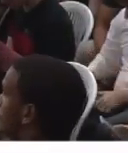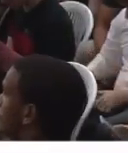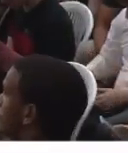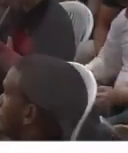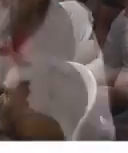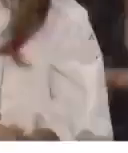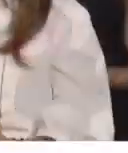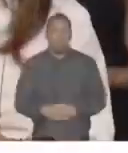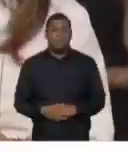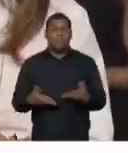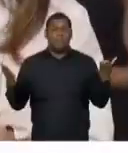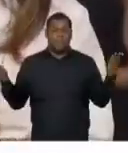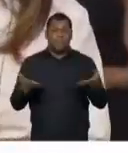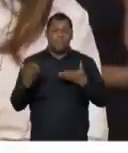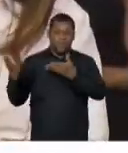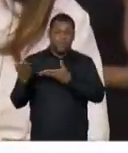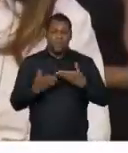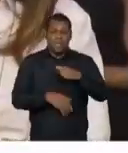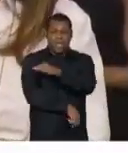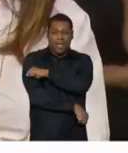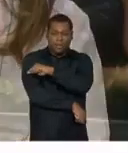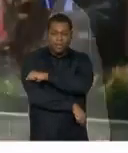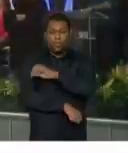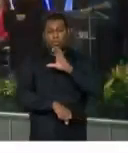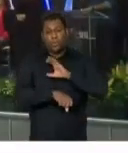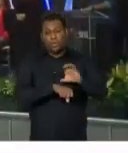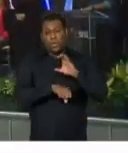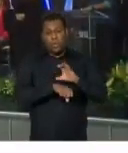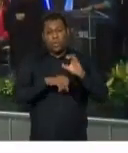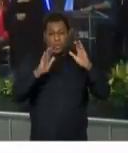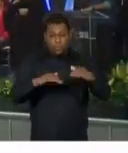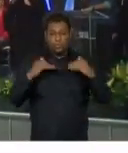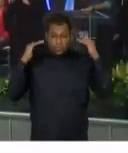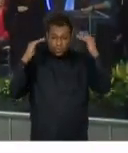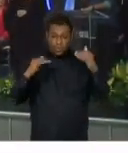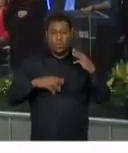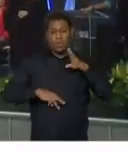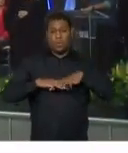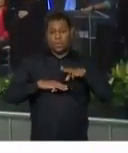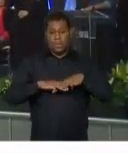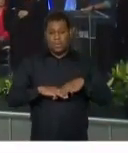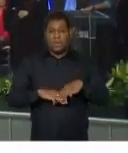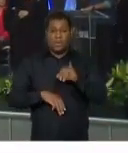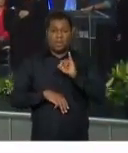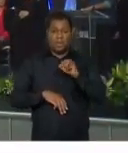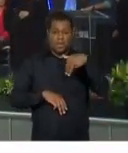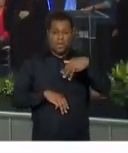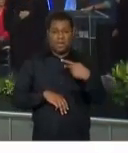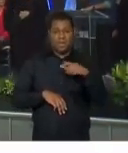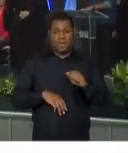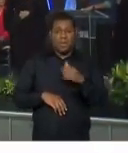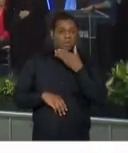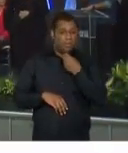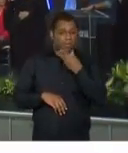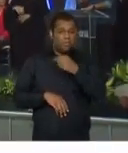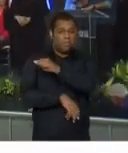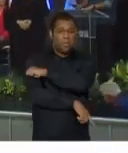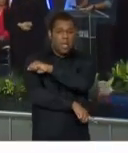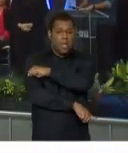Falará agora o aluno do curso de graduação em matemática do Empatec, Caio Vitor Ferreira da